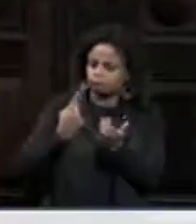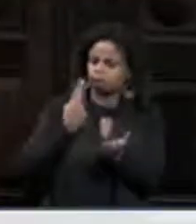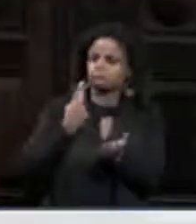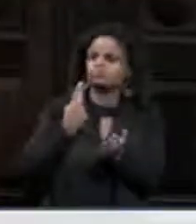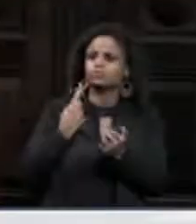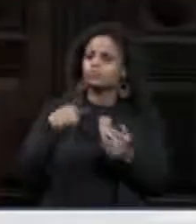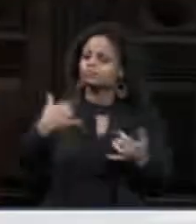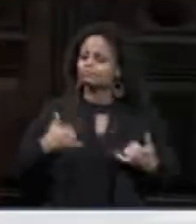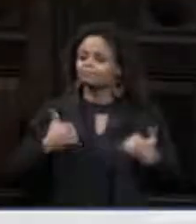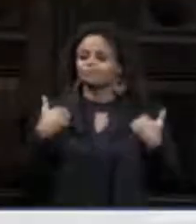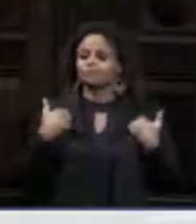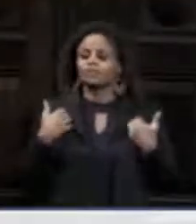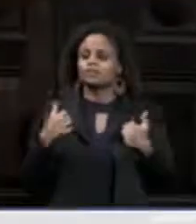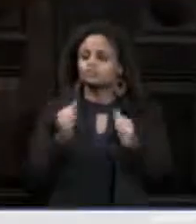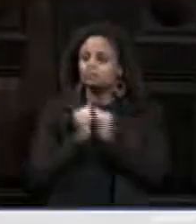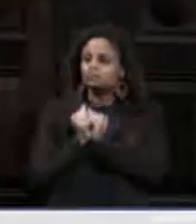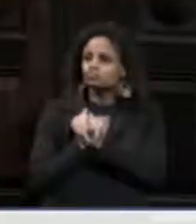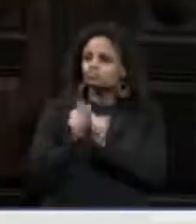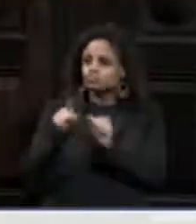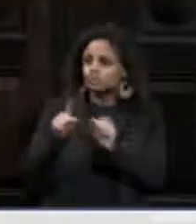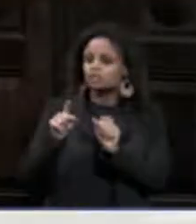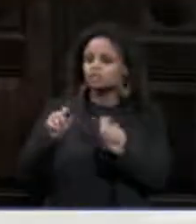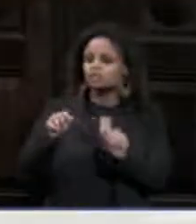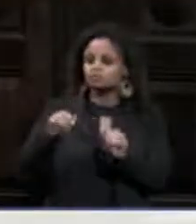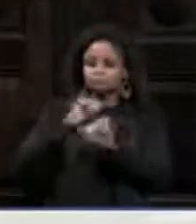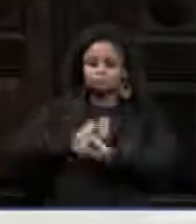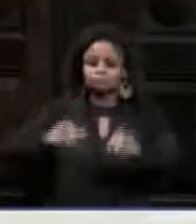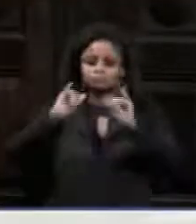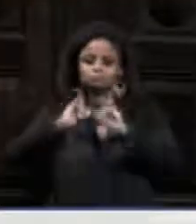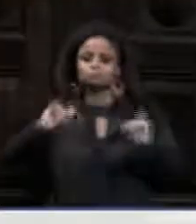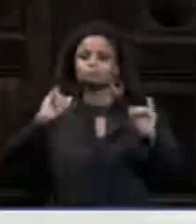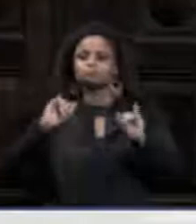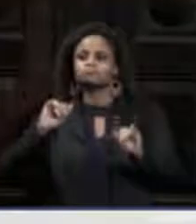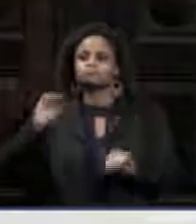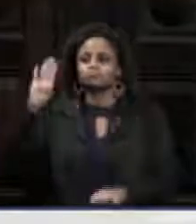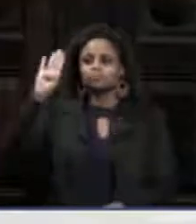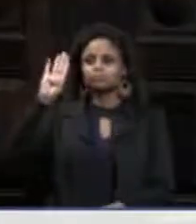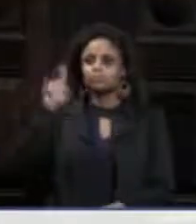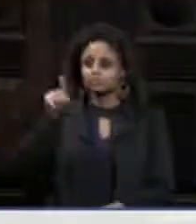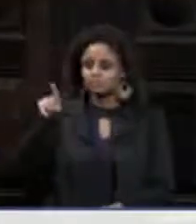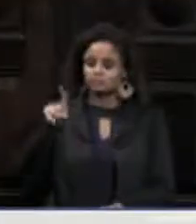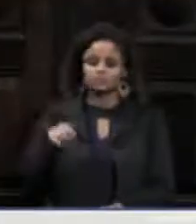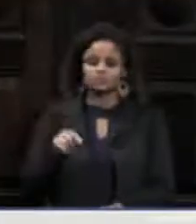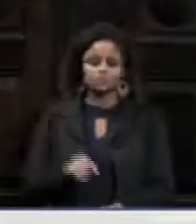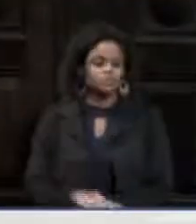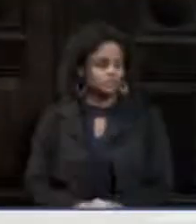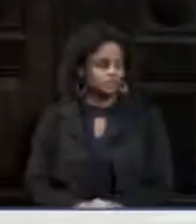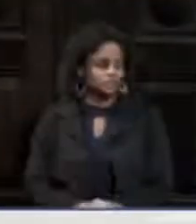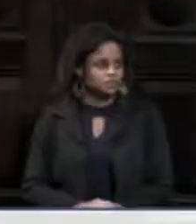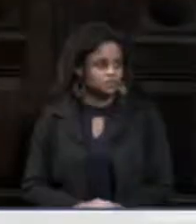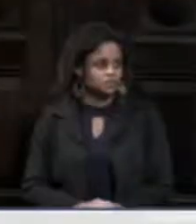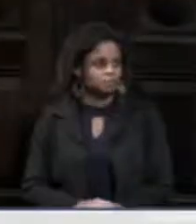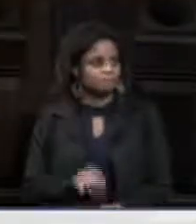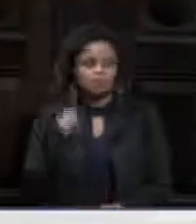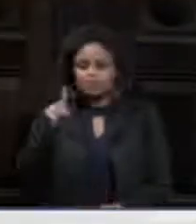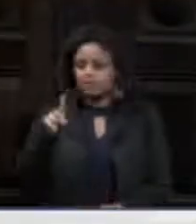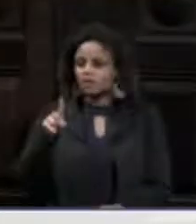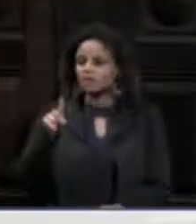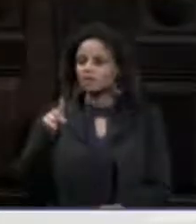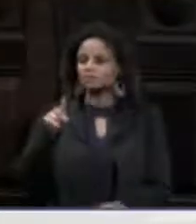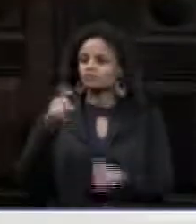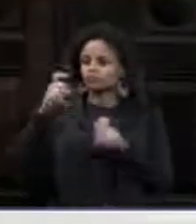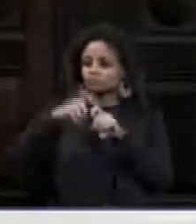fazer campanha para Vossa Excelência, para o deputado Julianelli como candidato a